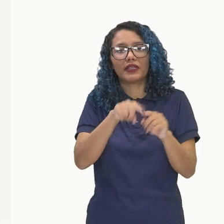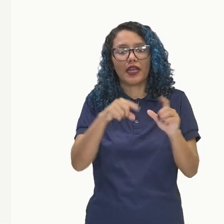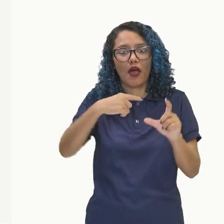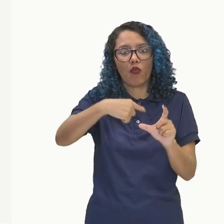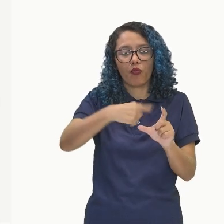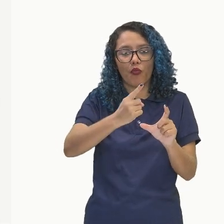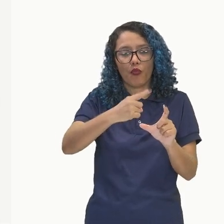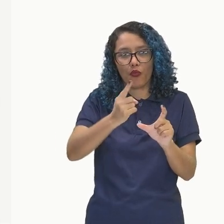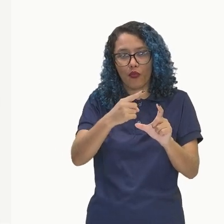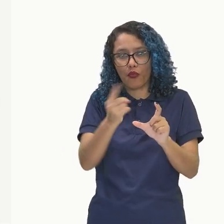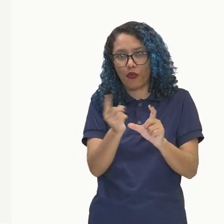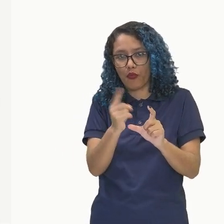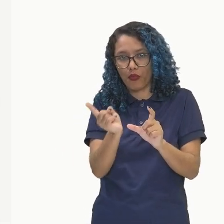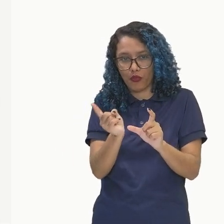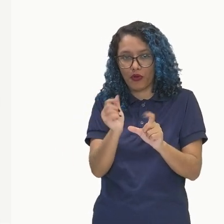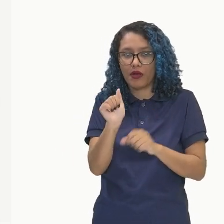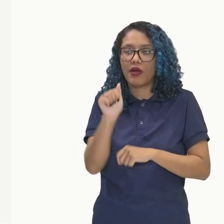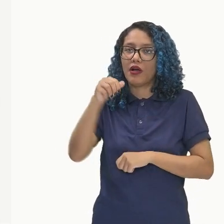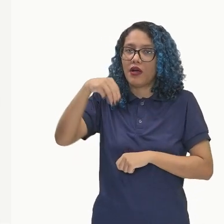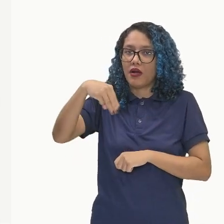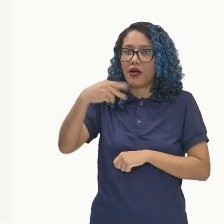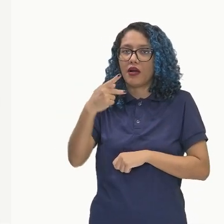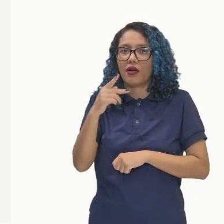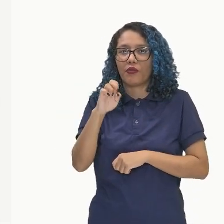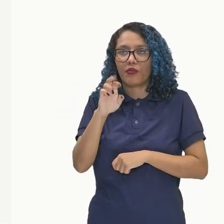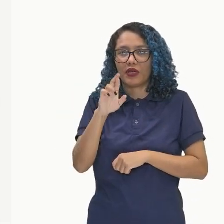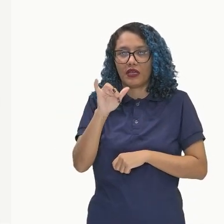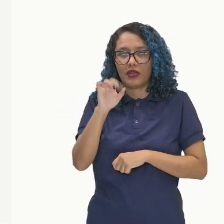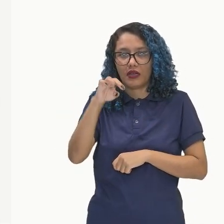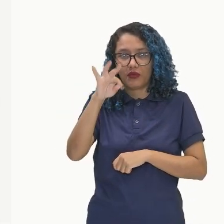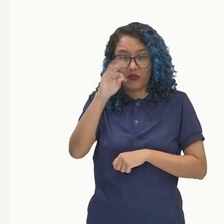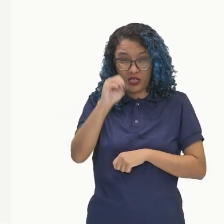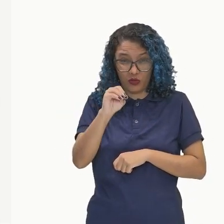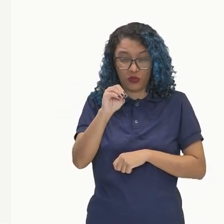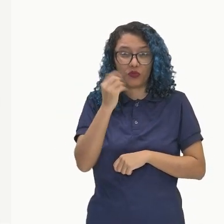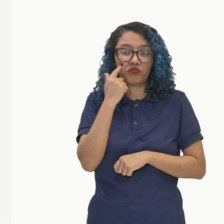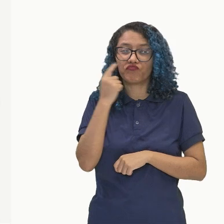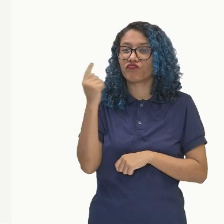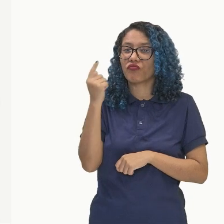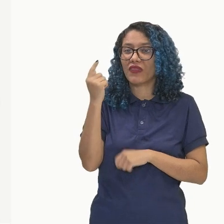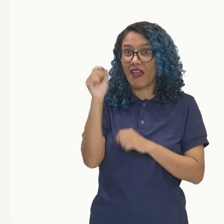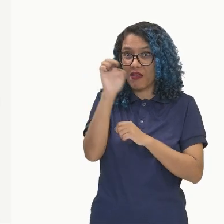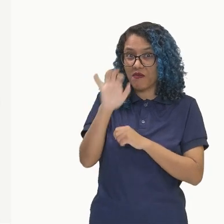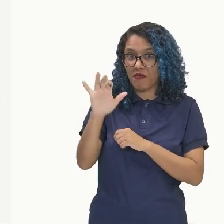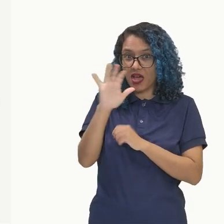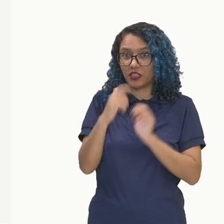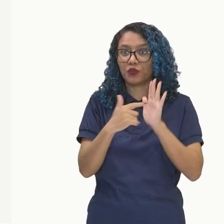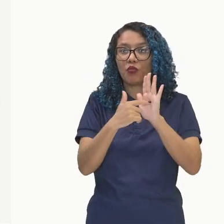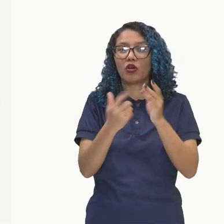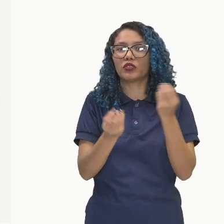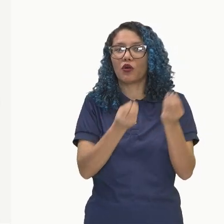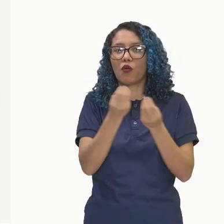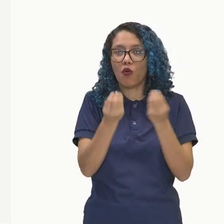percebe que na imagem ele representa muito bem essas grandezas e seus